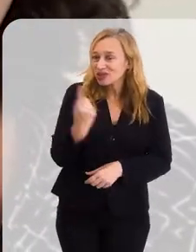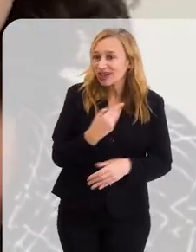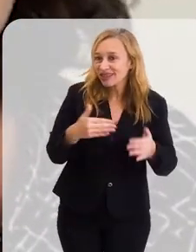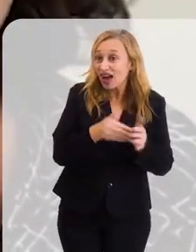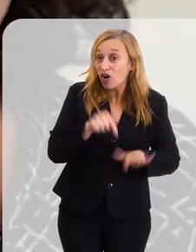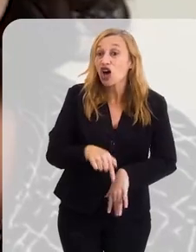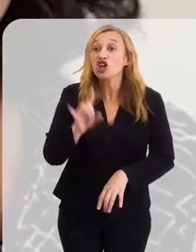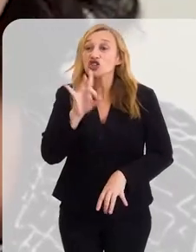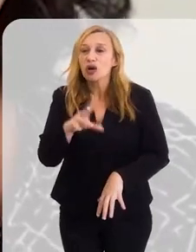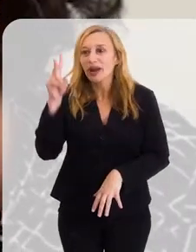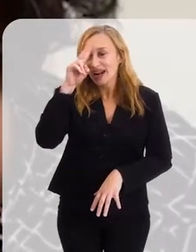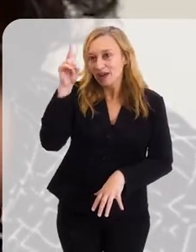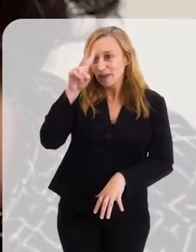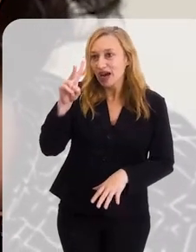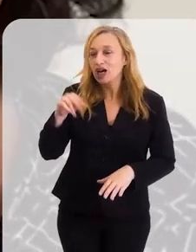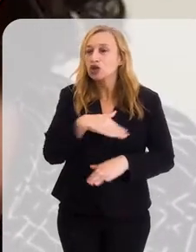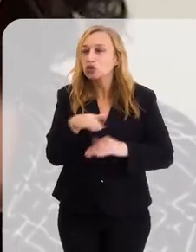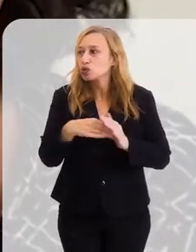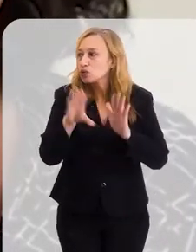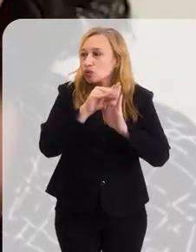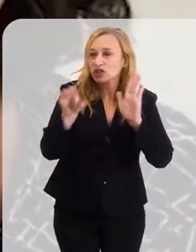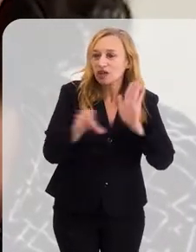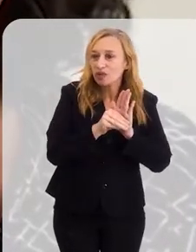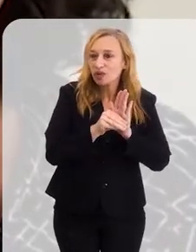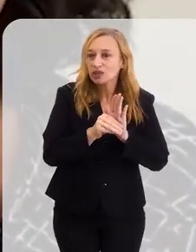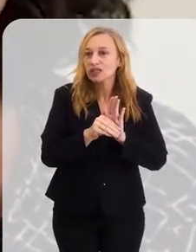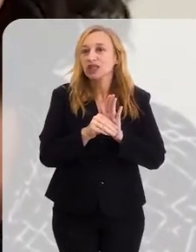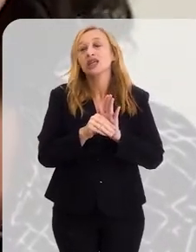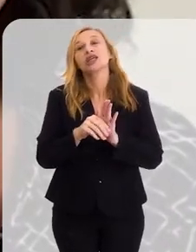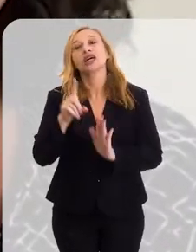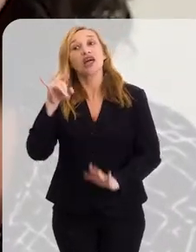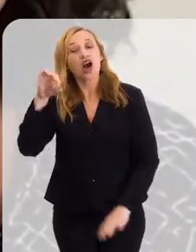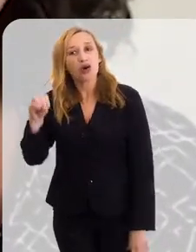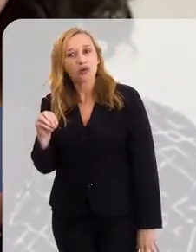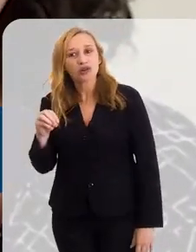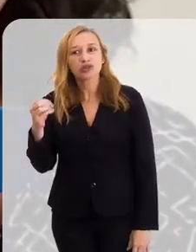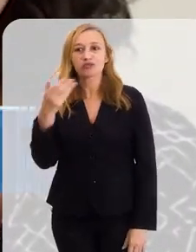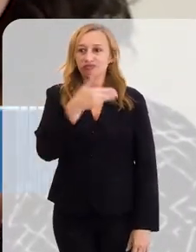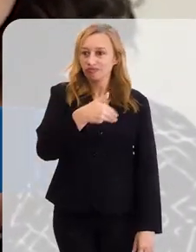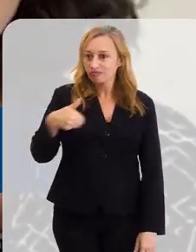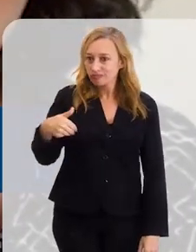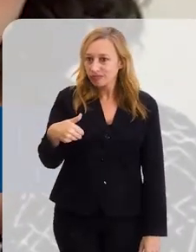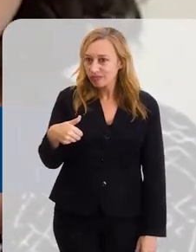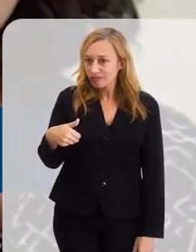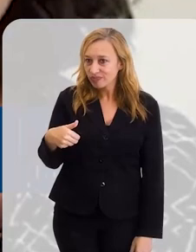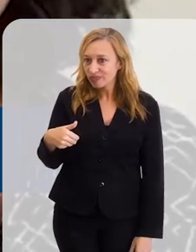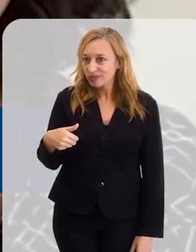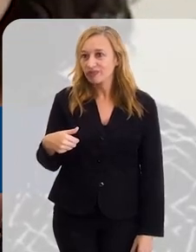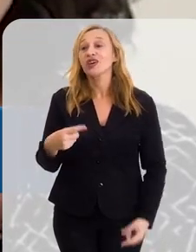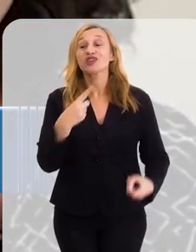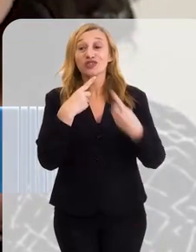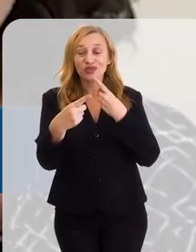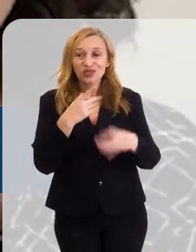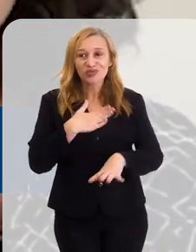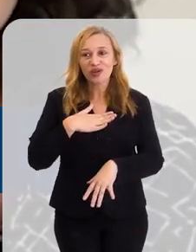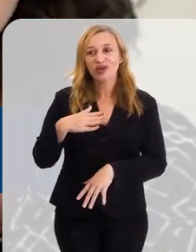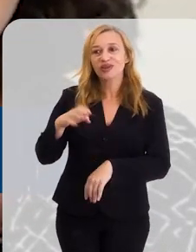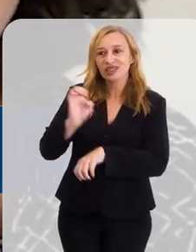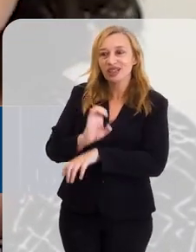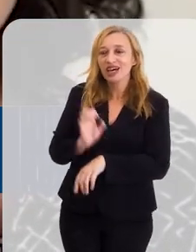Gardênia. Obrigada a você que ficou com a gente até agora. Só para lembrar, esse conteúdo também está em formato de áudio. É só buscar pelo